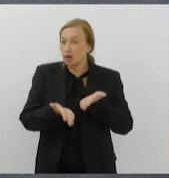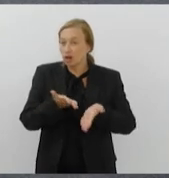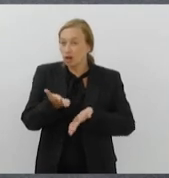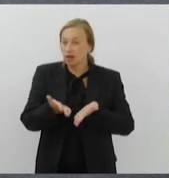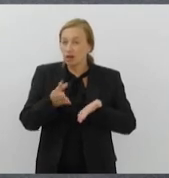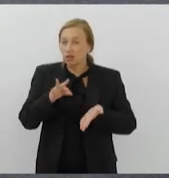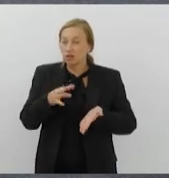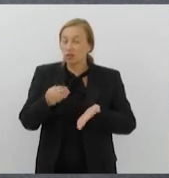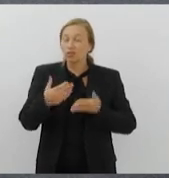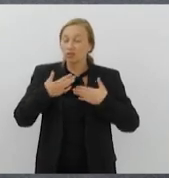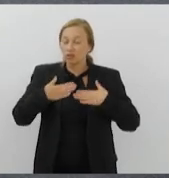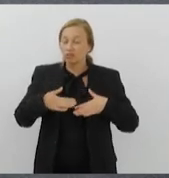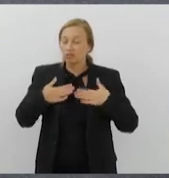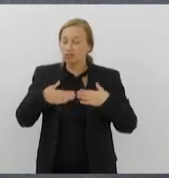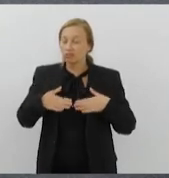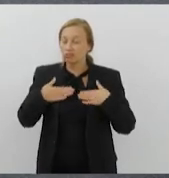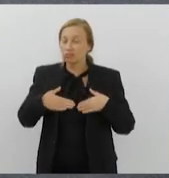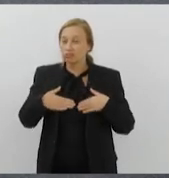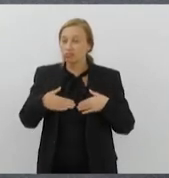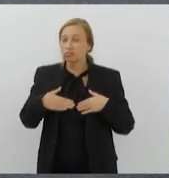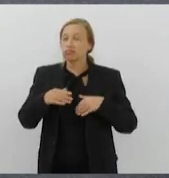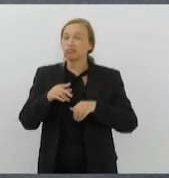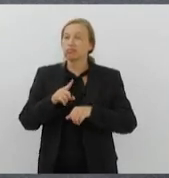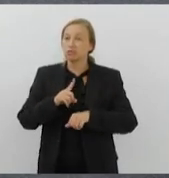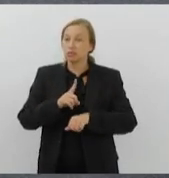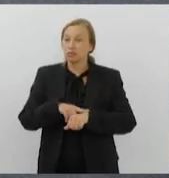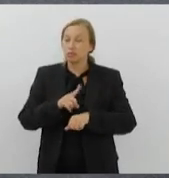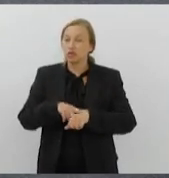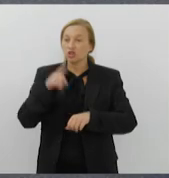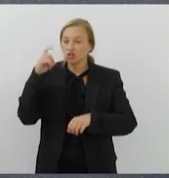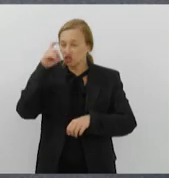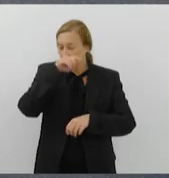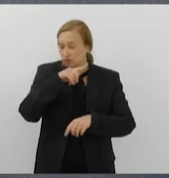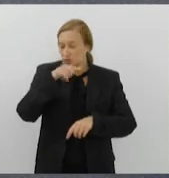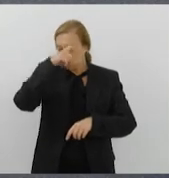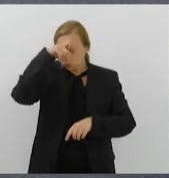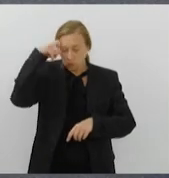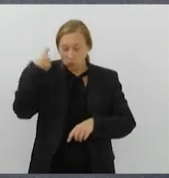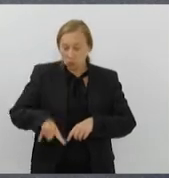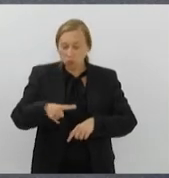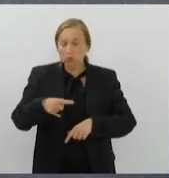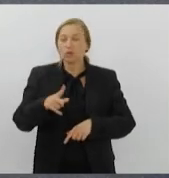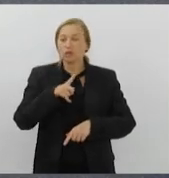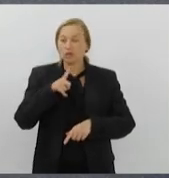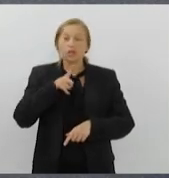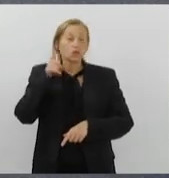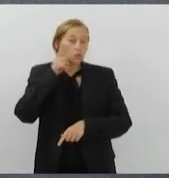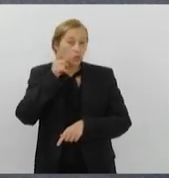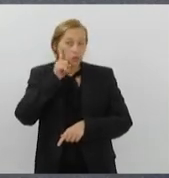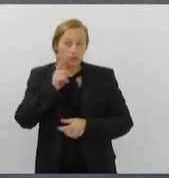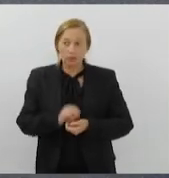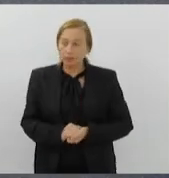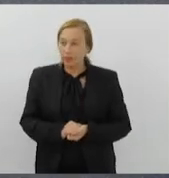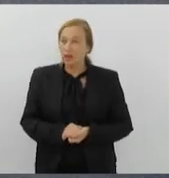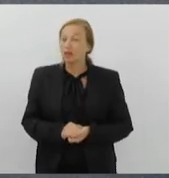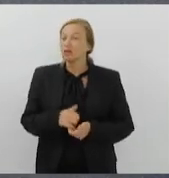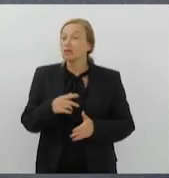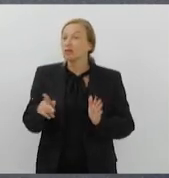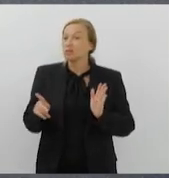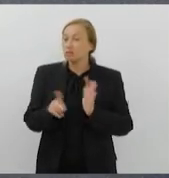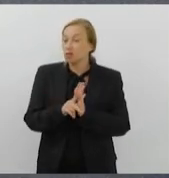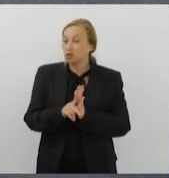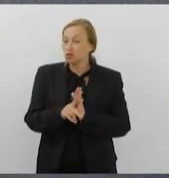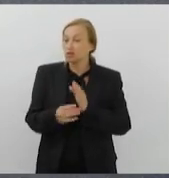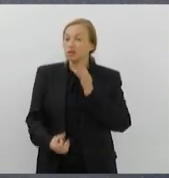poder descansar nessa rotina tão sofrida e tão trabalhadora que eles têm no dia a dia. Esse nosso projeto foi